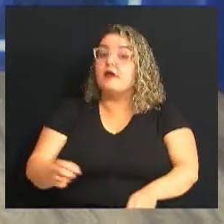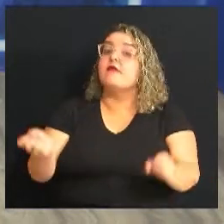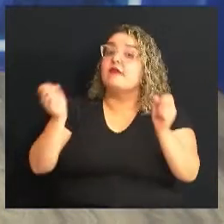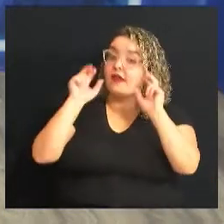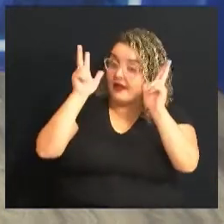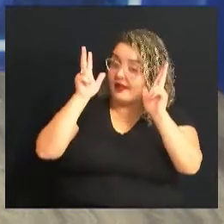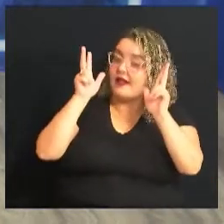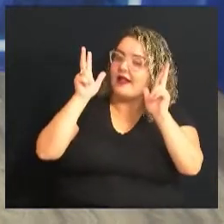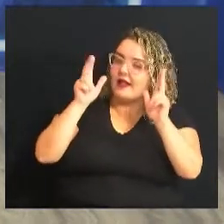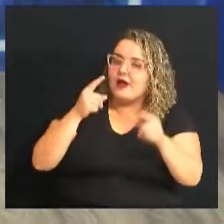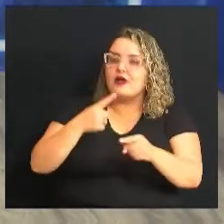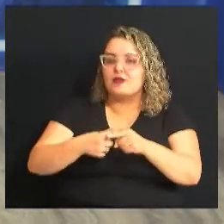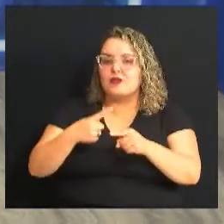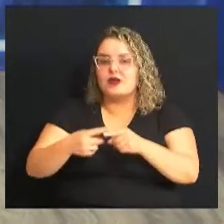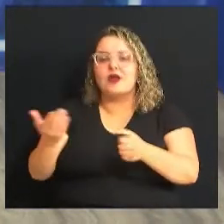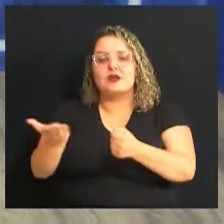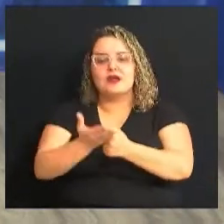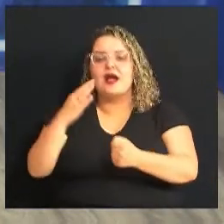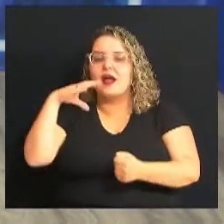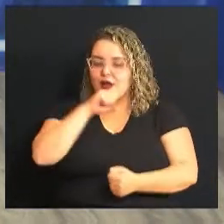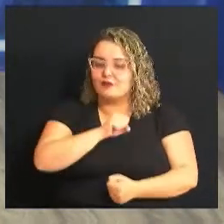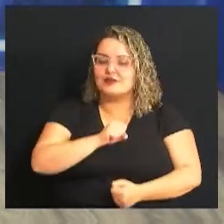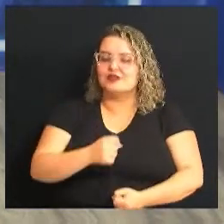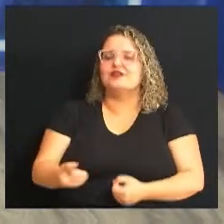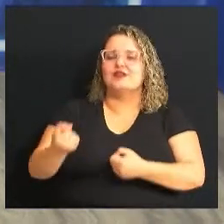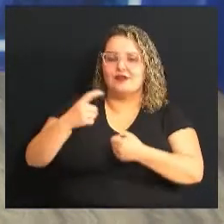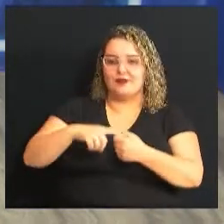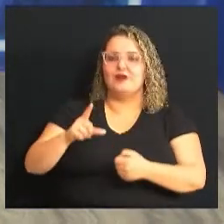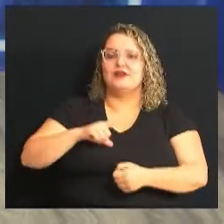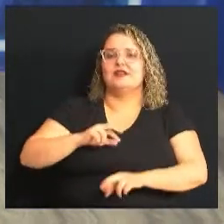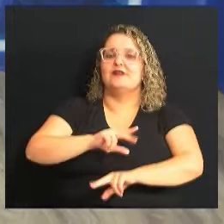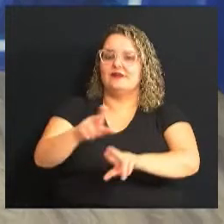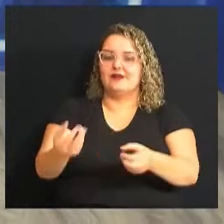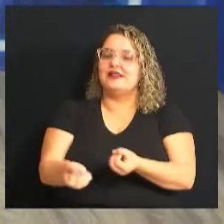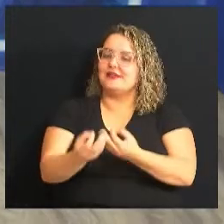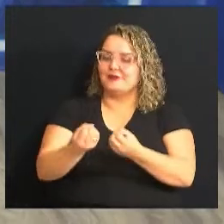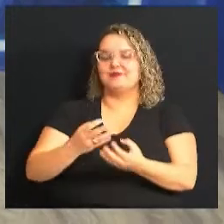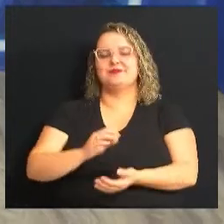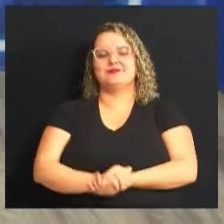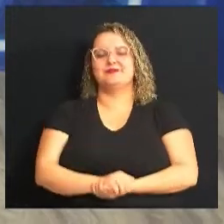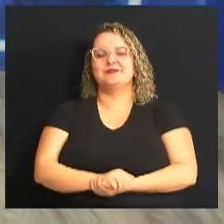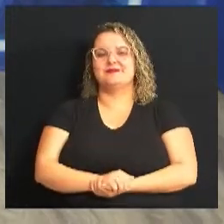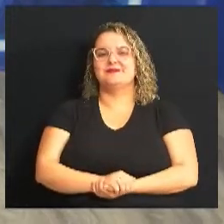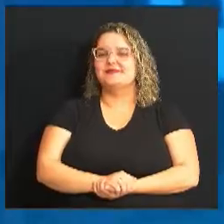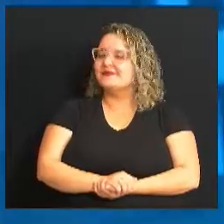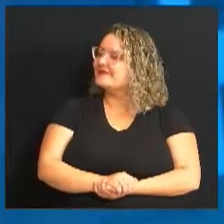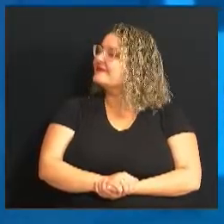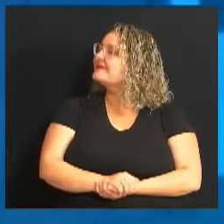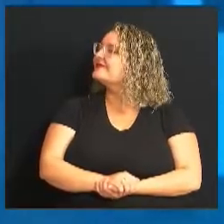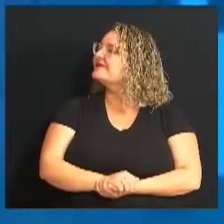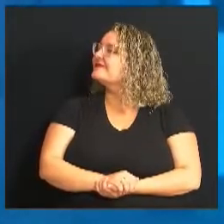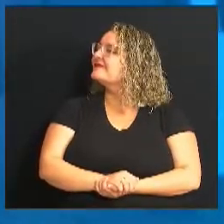atento porque o nosso intervalo é rapidinho e na volta tem muitas informações.